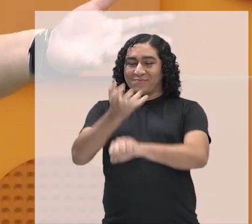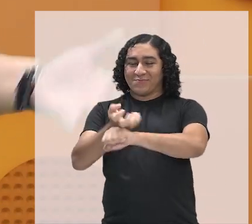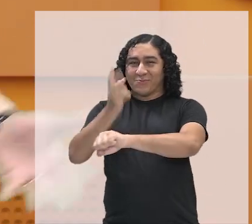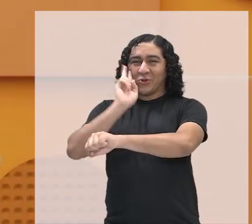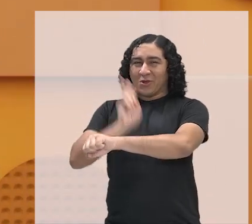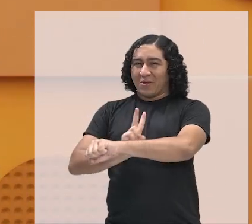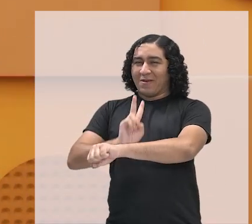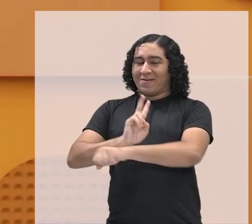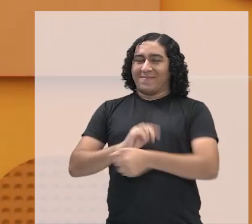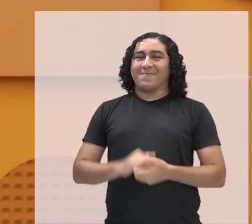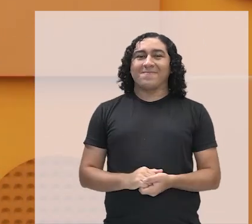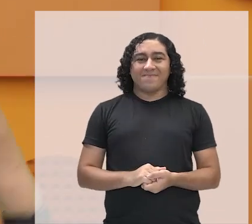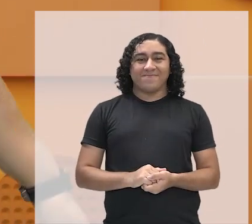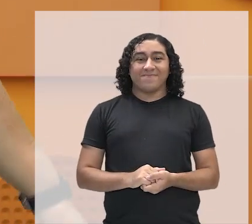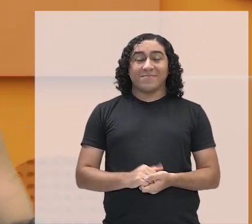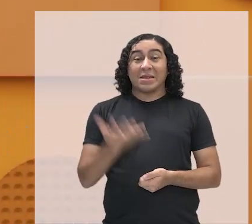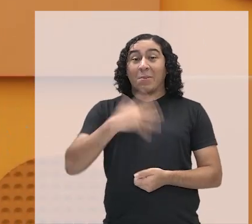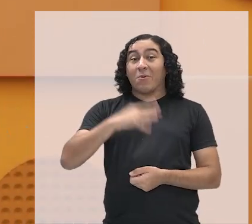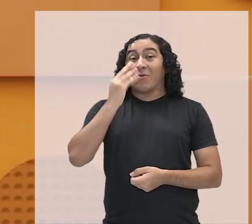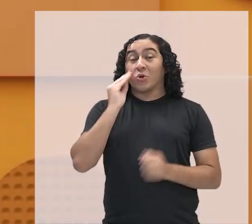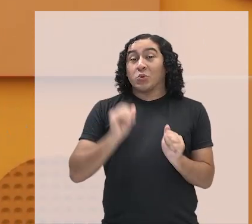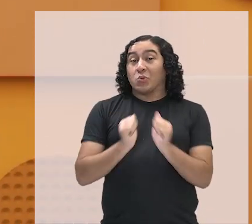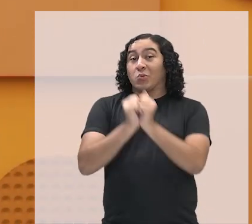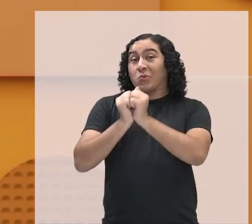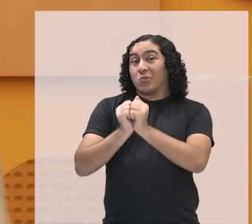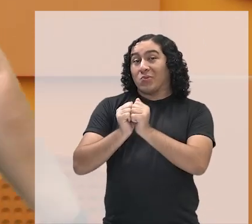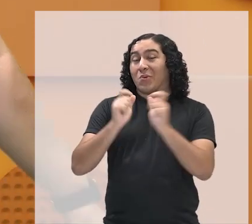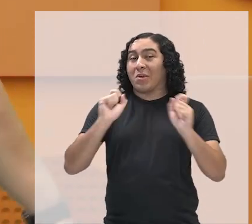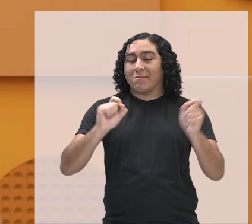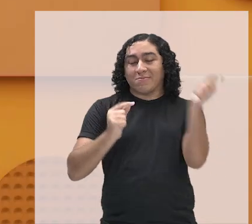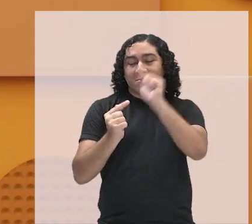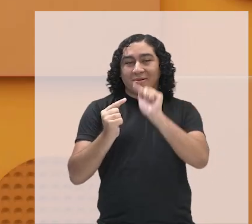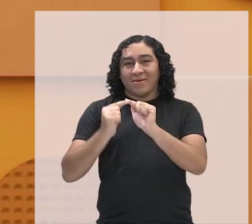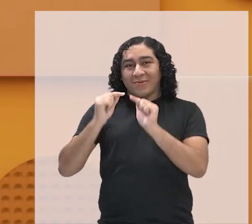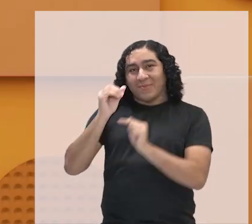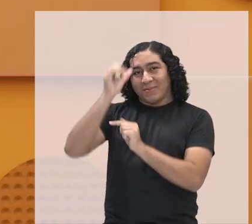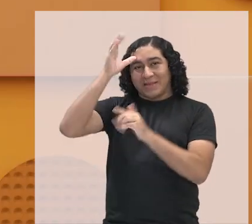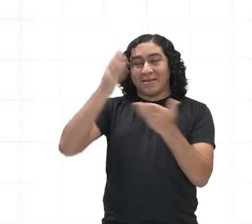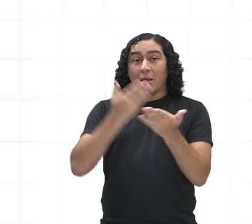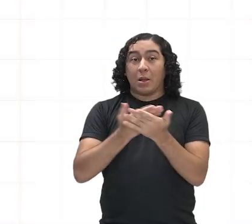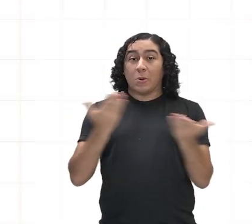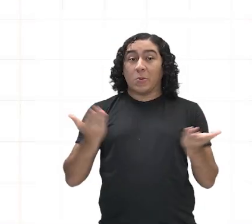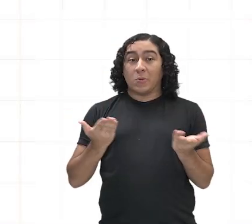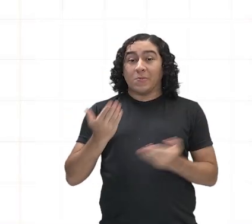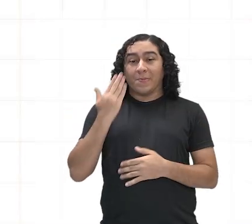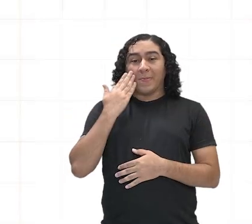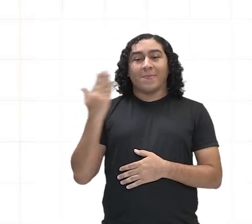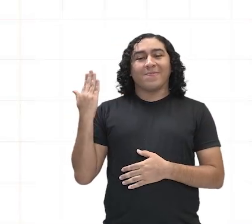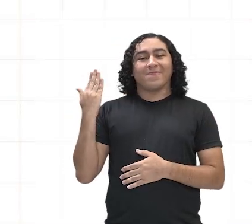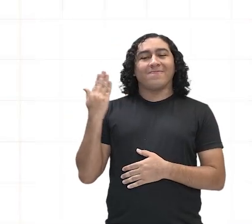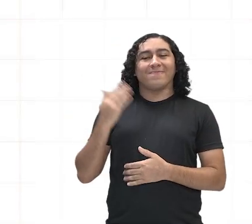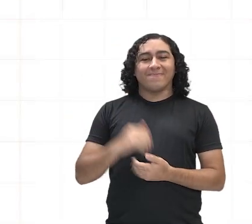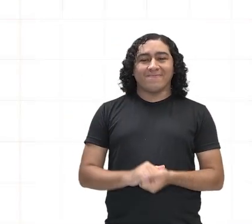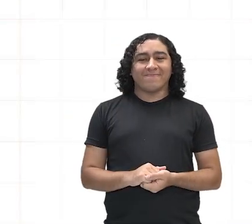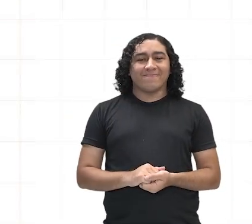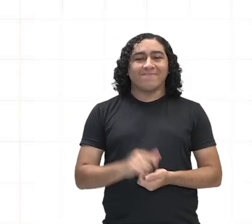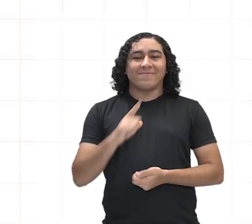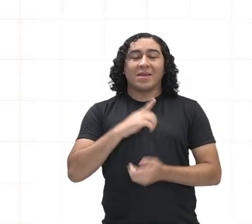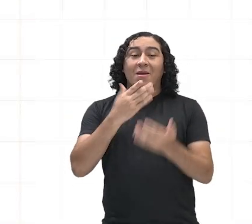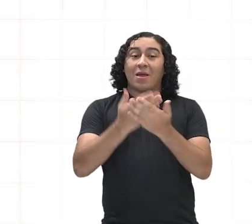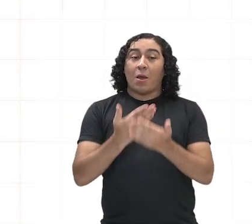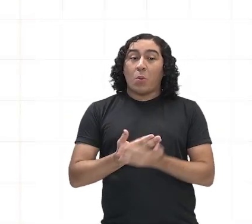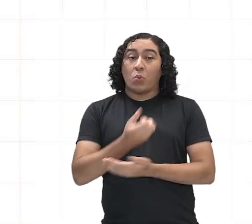História, né, gente? Acompanhe então comigo, olha só, né? O objeto de conhecimento da nossa aulinha de hoje. Temos então a aula